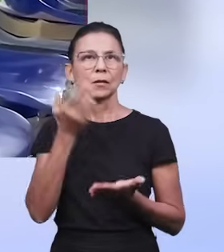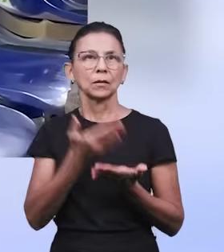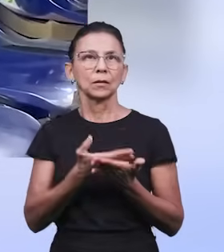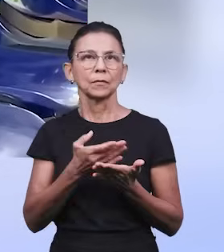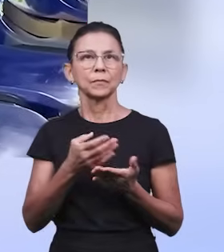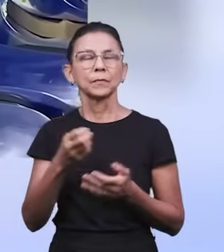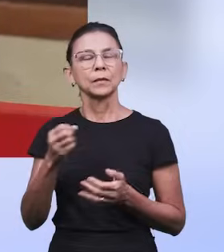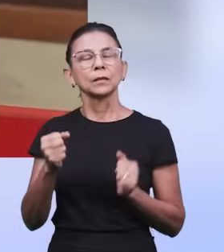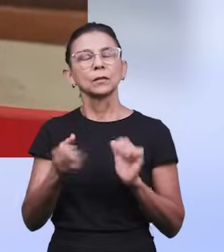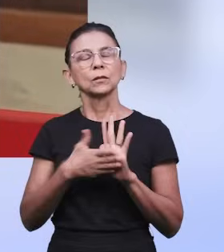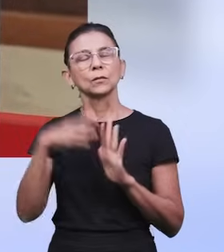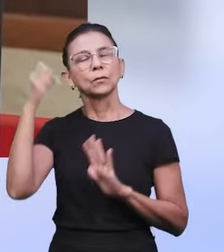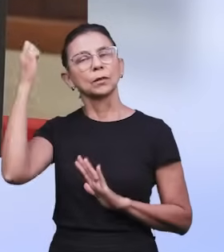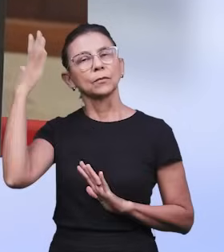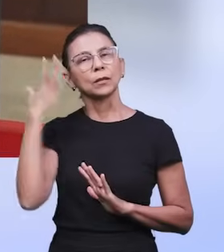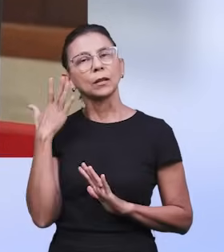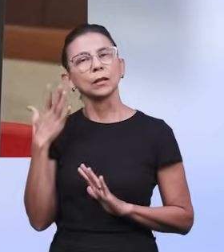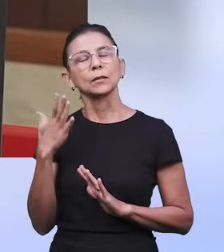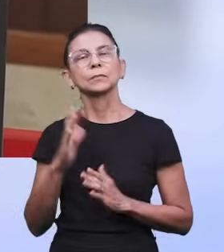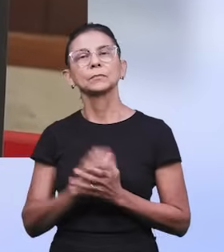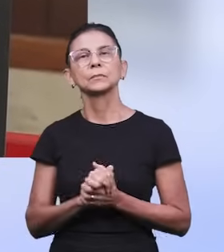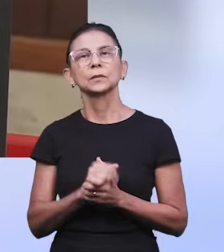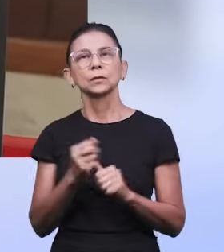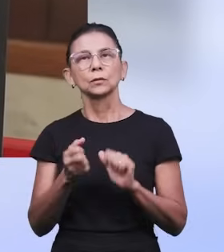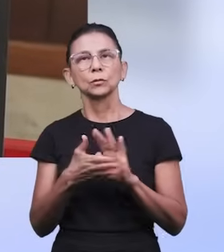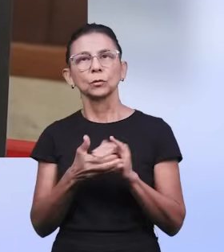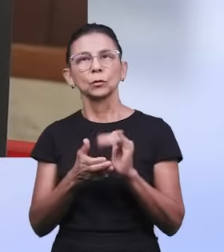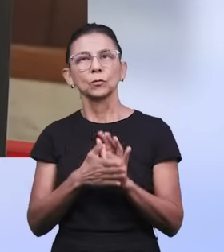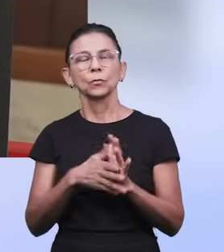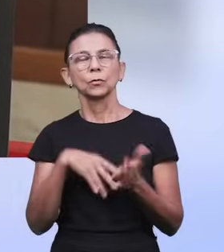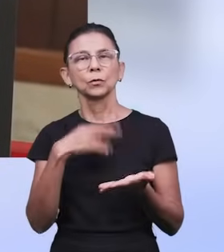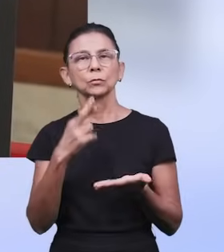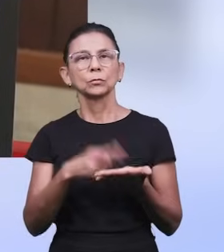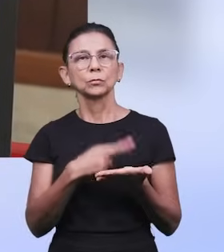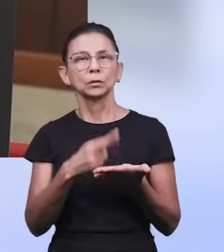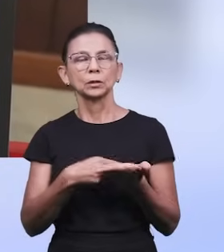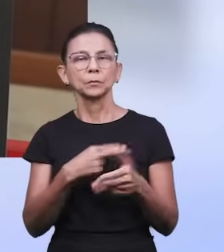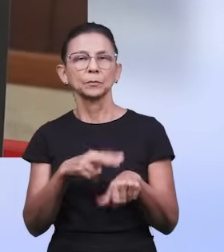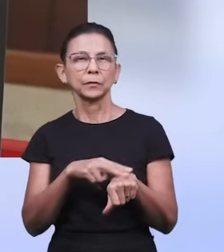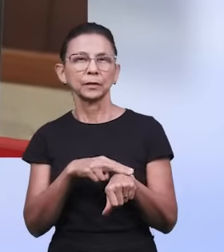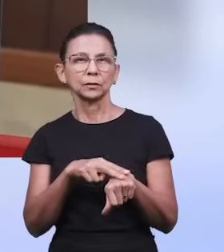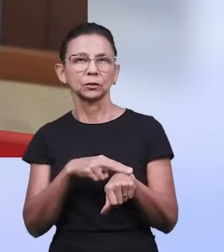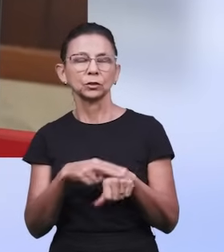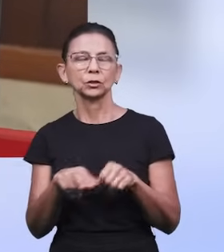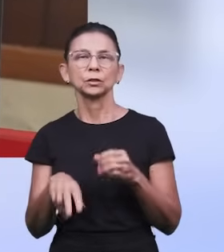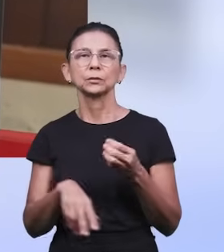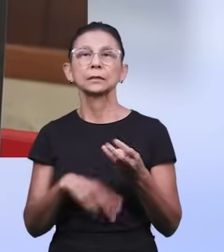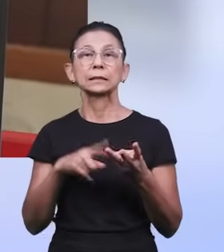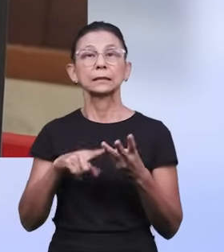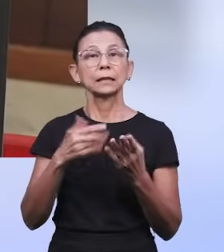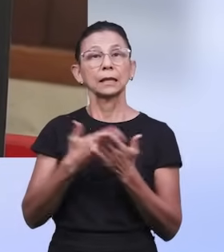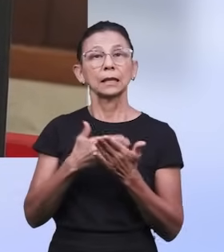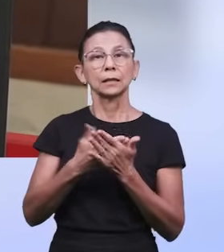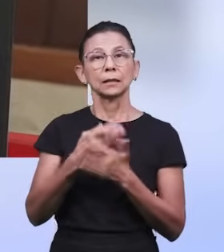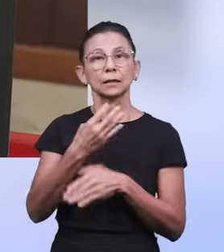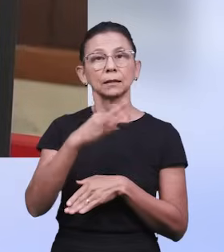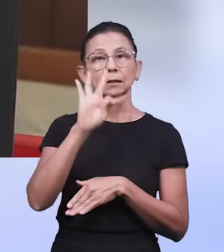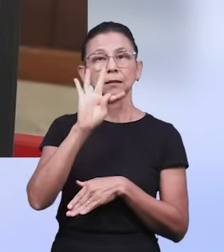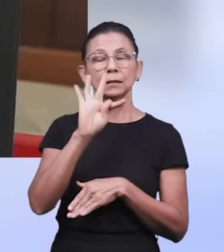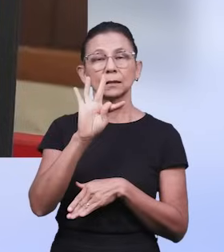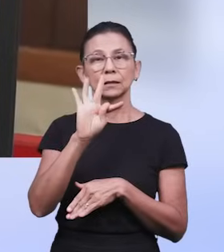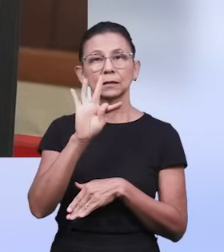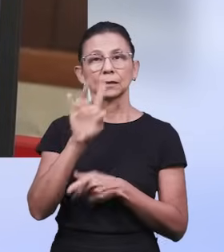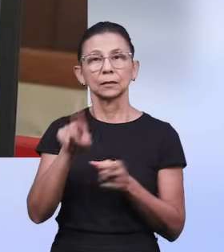o louvor revelado, os hinos da coletânea relacionados ao livro de Cantares e as aulas de técnicas